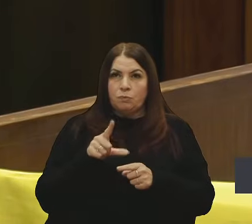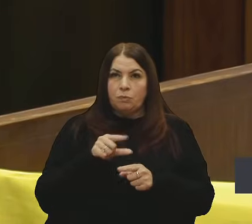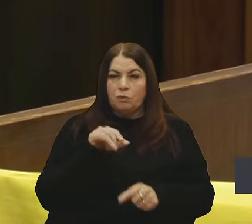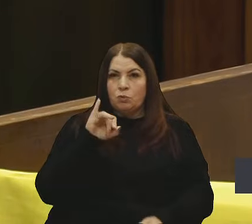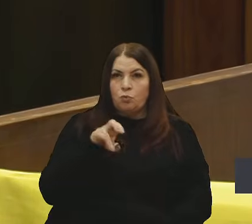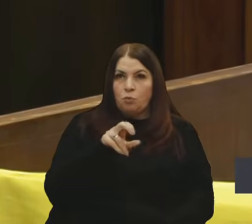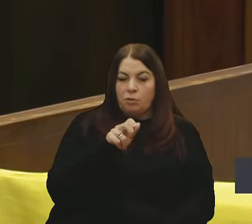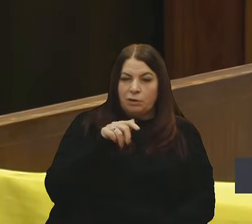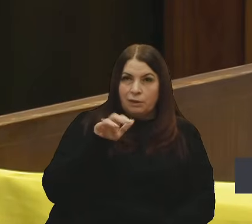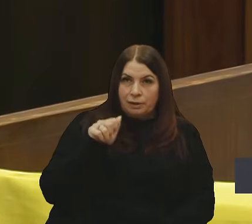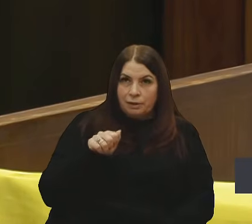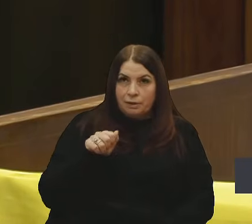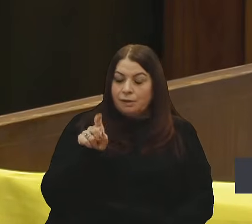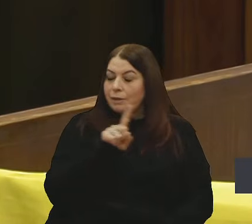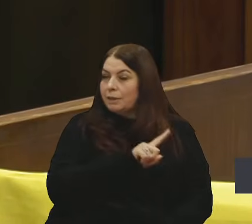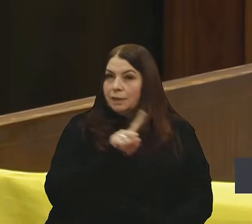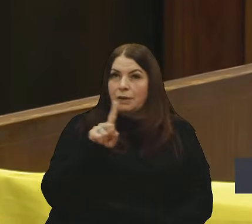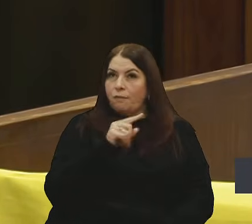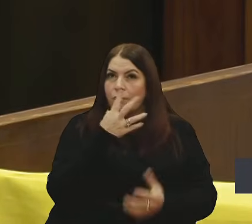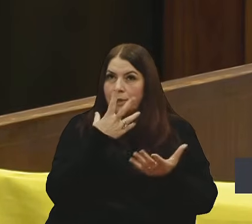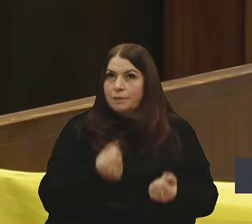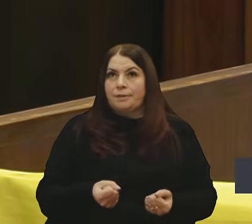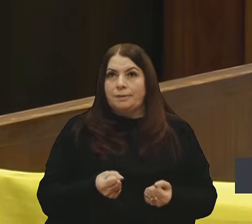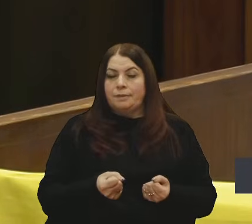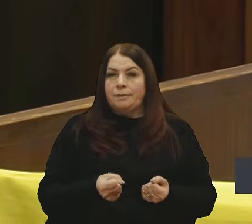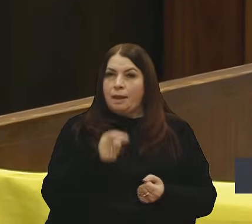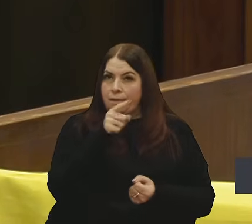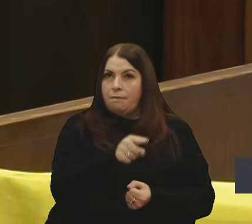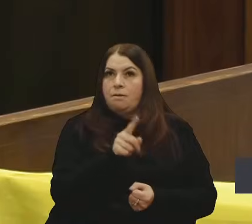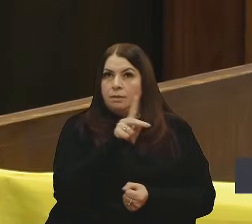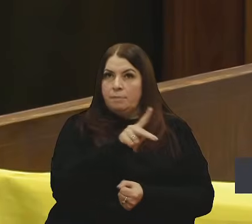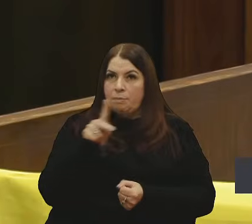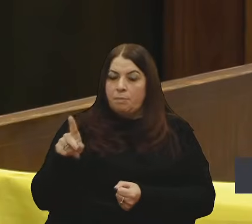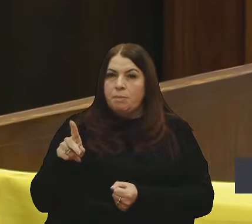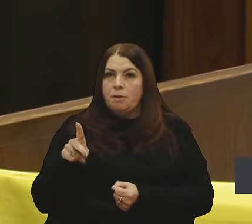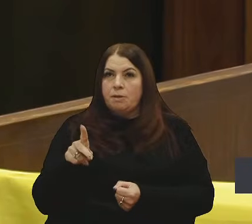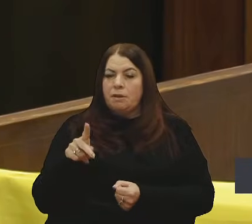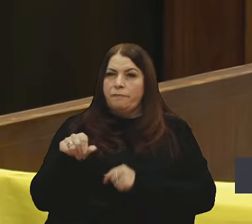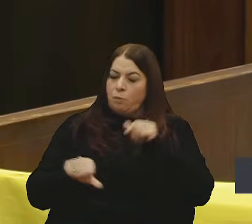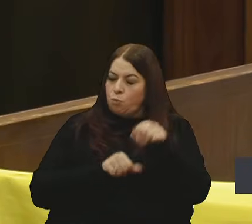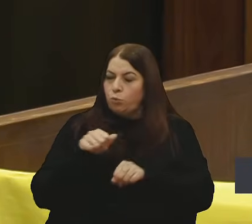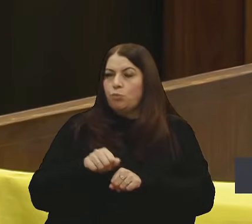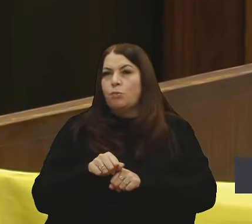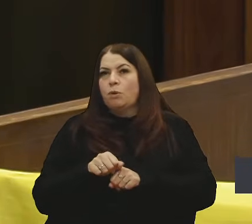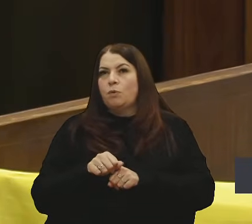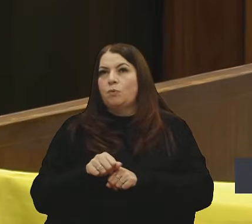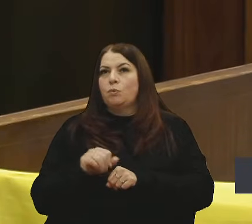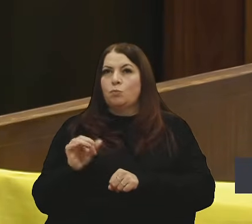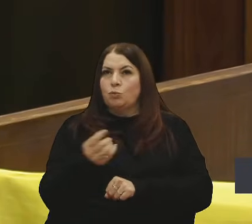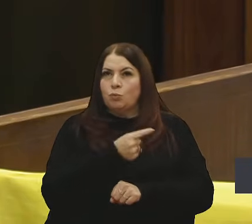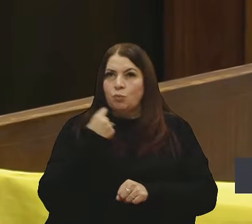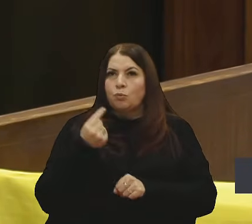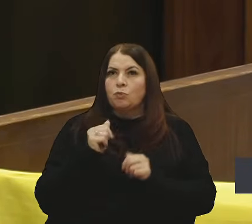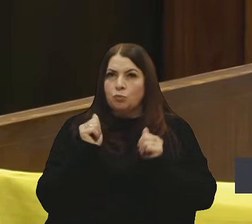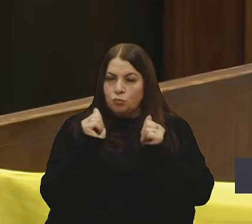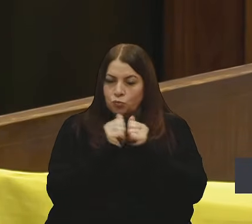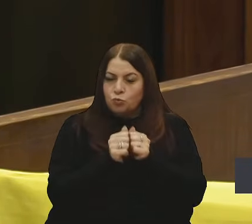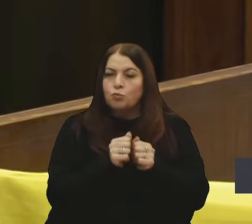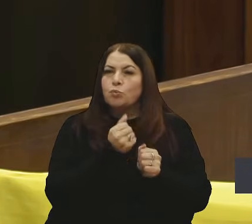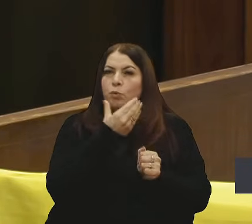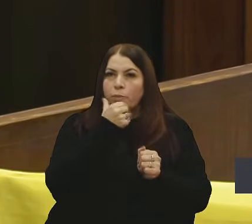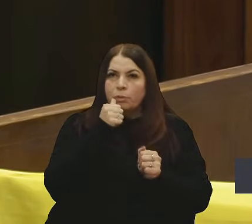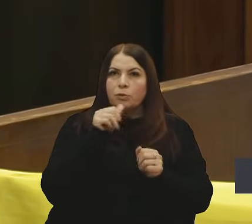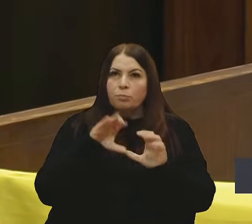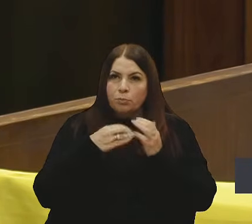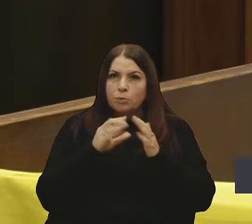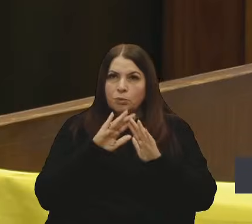Juliana Edgar, que não vão aceitar essas PPPs e vão revogar com todos nós, juntos e juntas com a